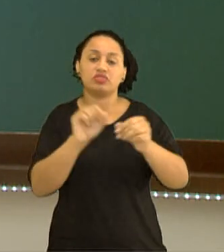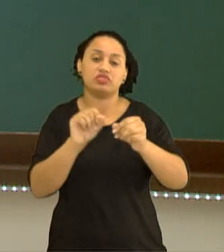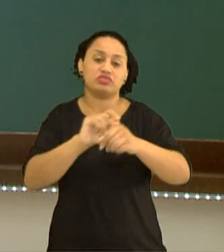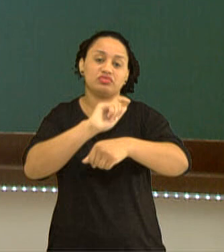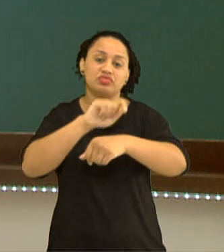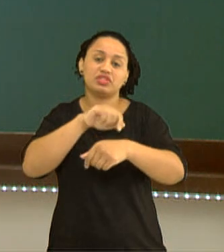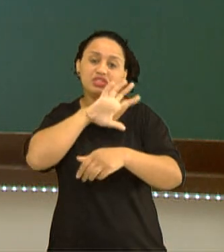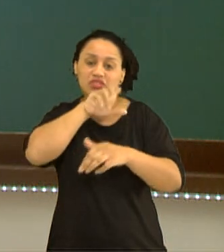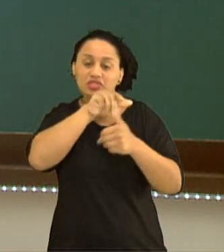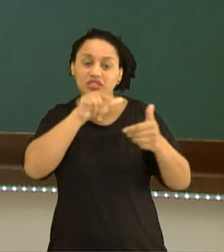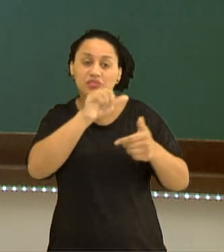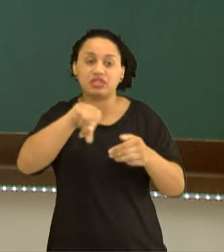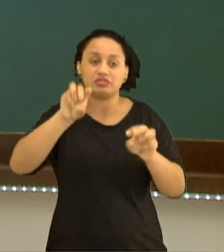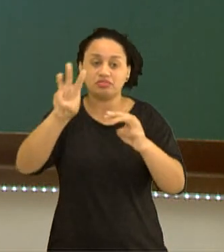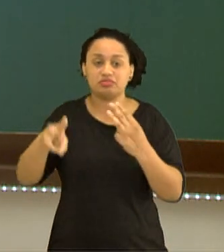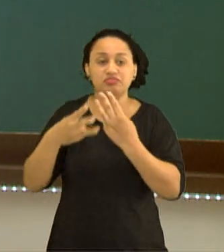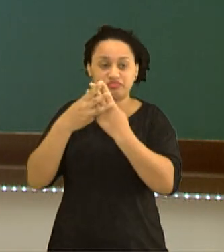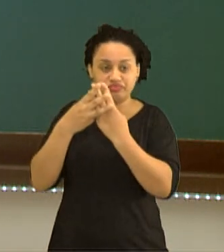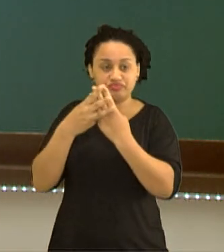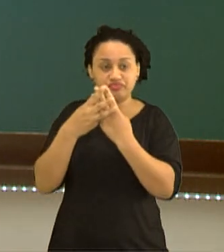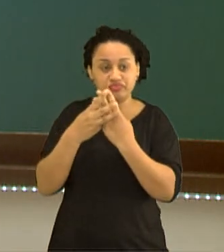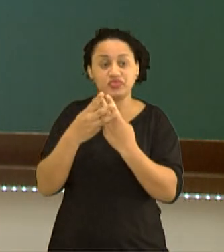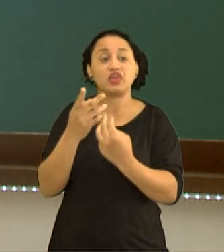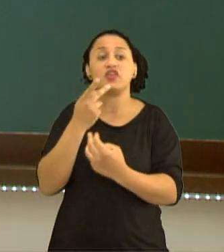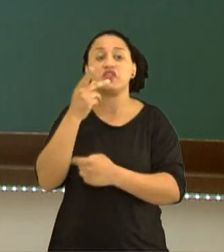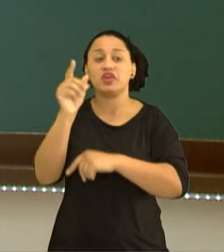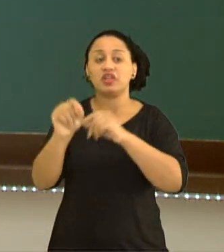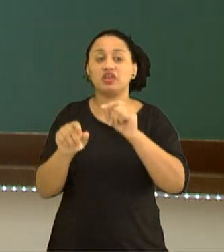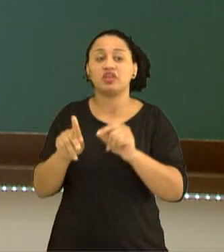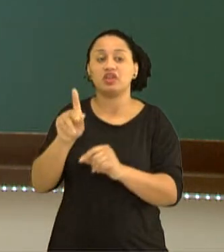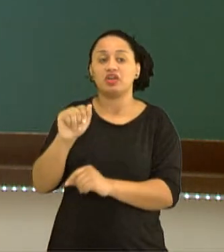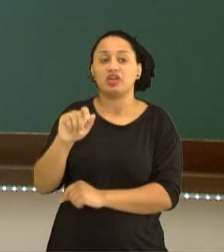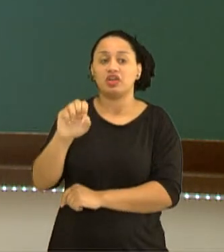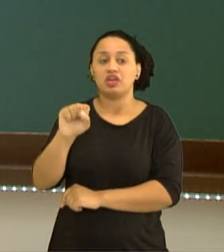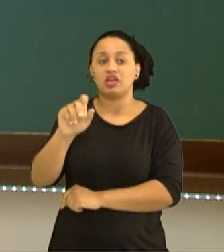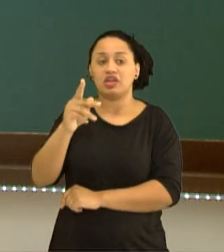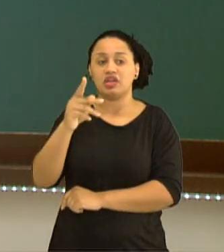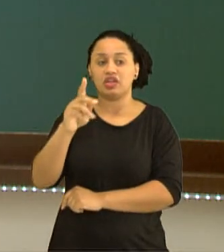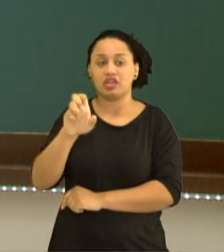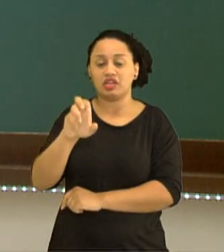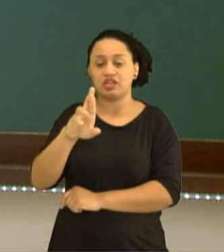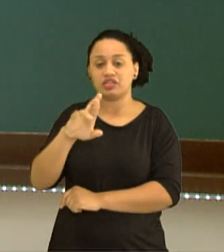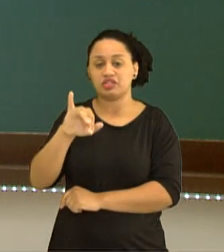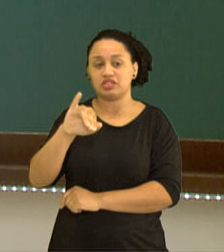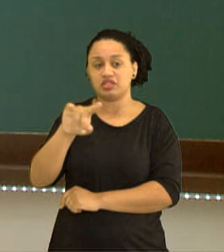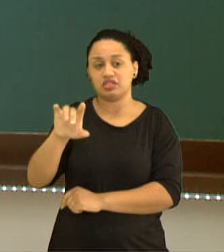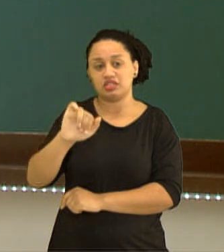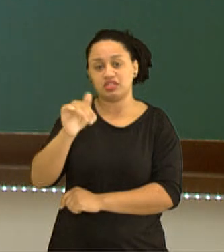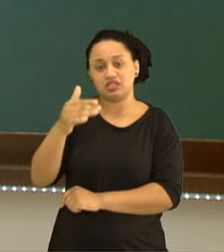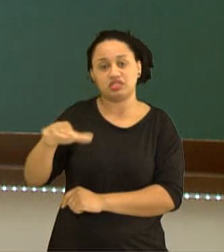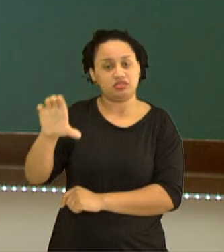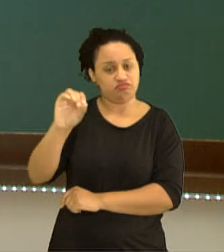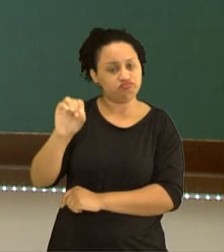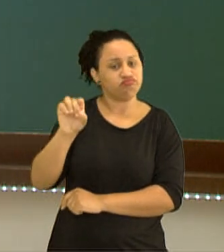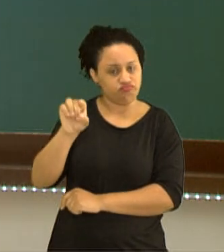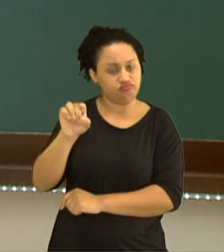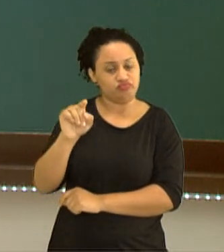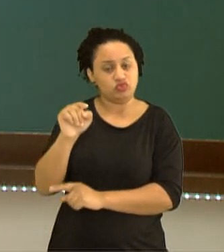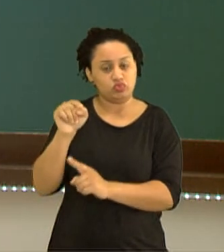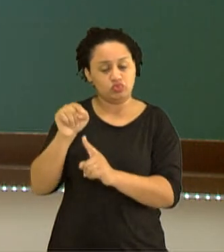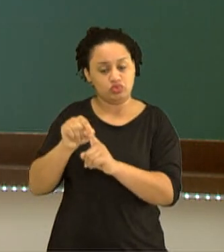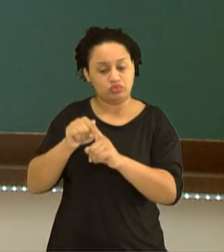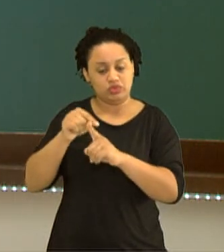os judeus. Isso é conhecido como cacherização, já que o kasher é o alimento que eles podem comer. Quando vão